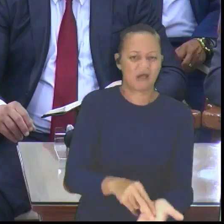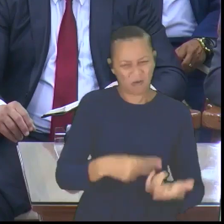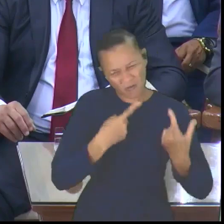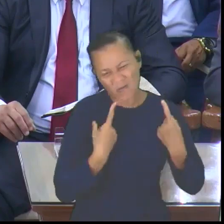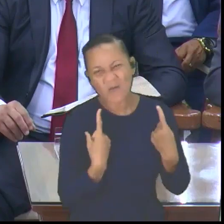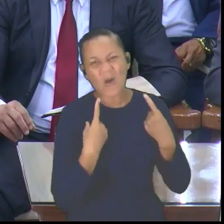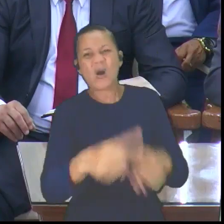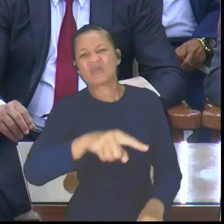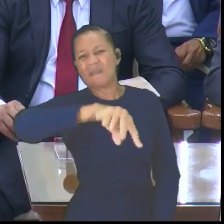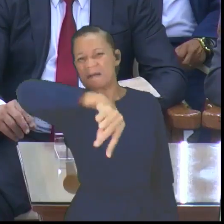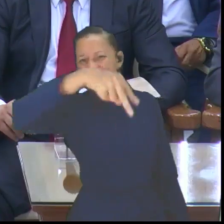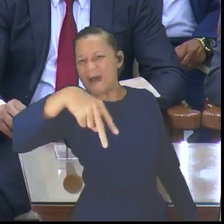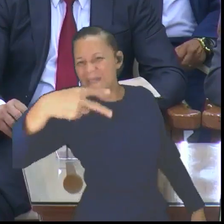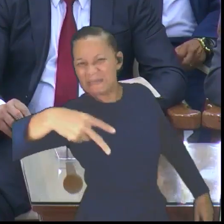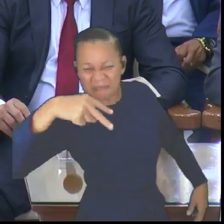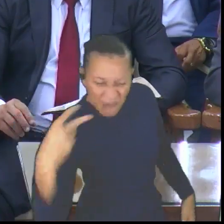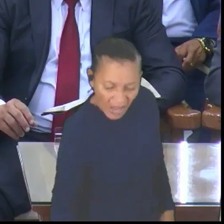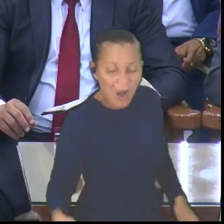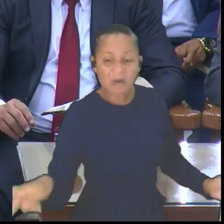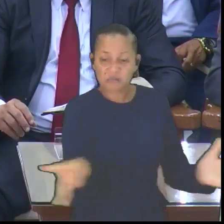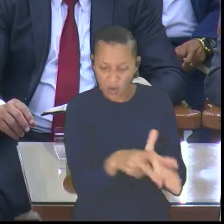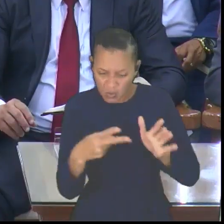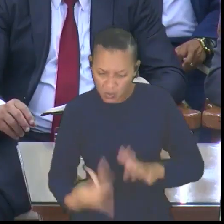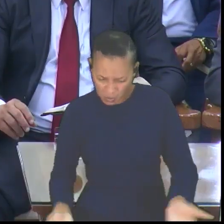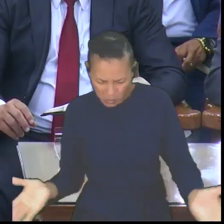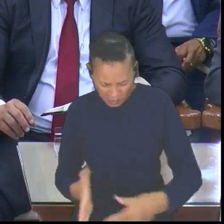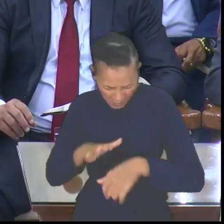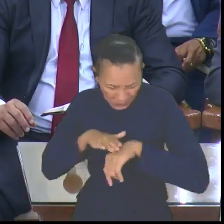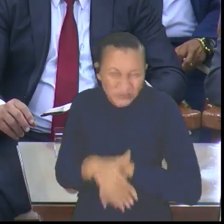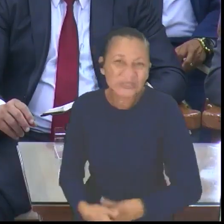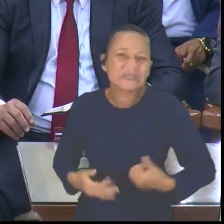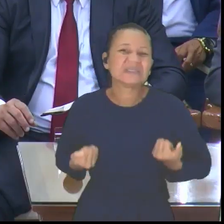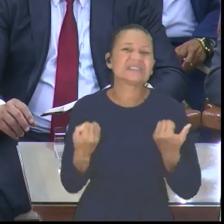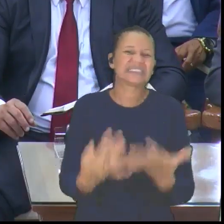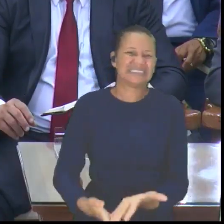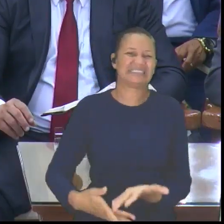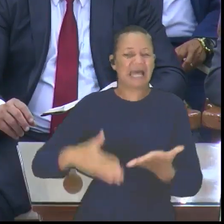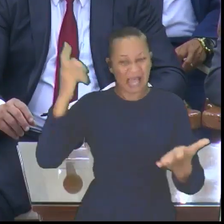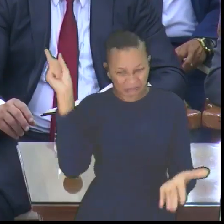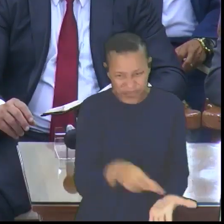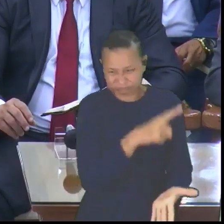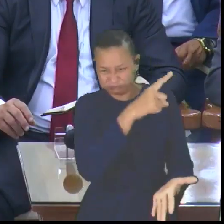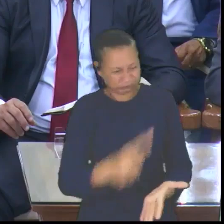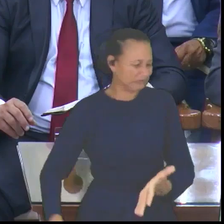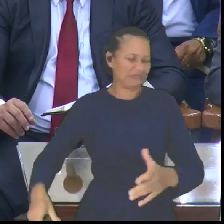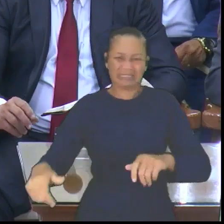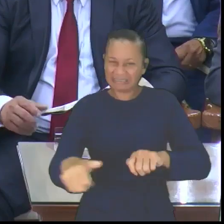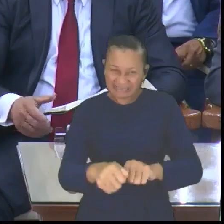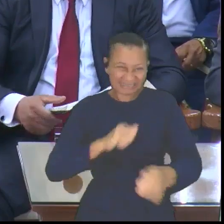vai cair, porque esta noite Deus está rasgando projetos.